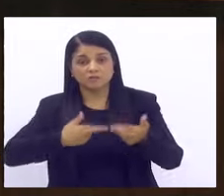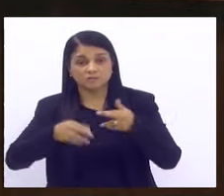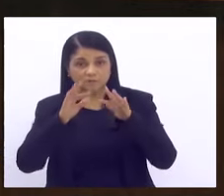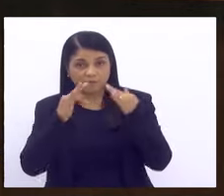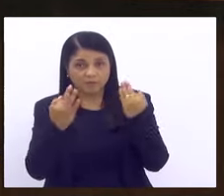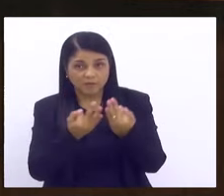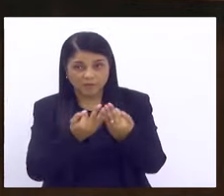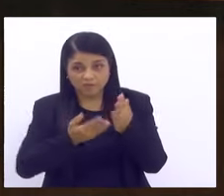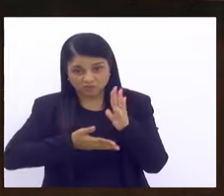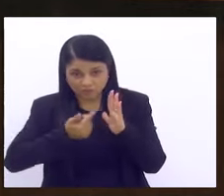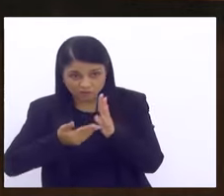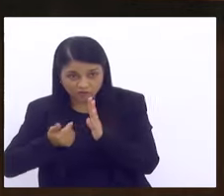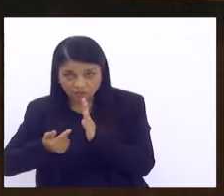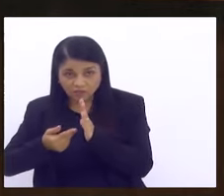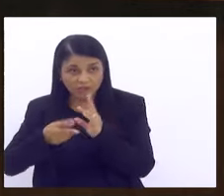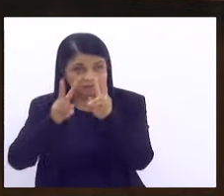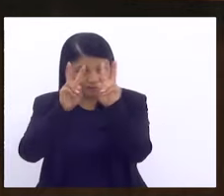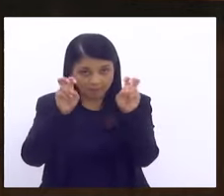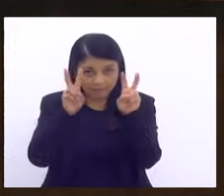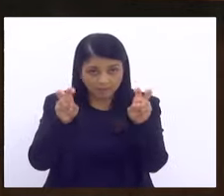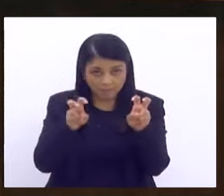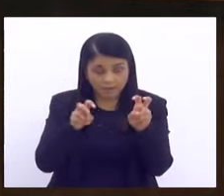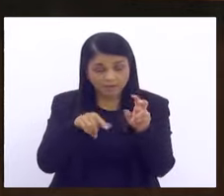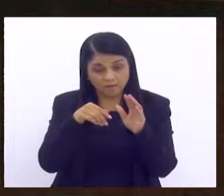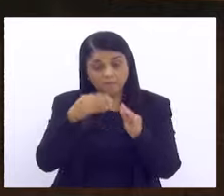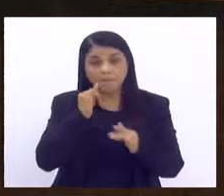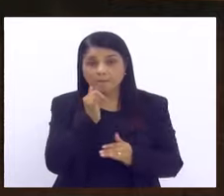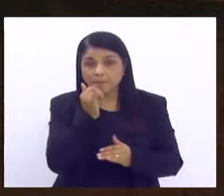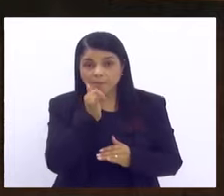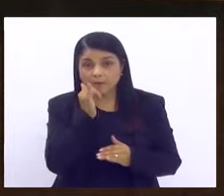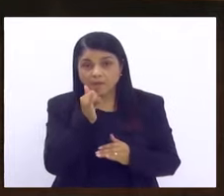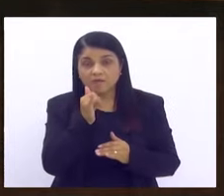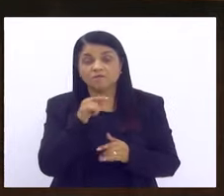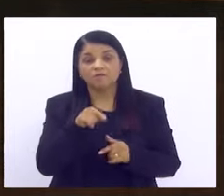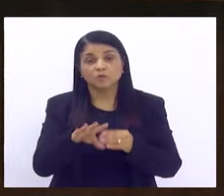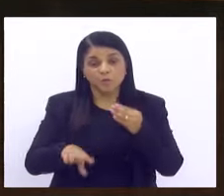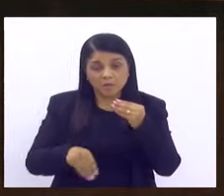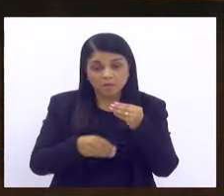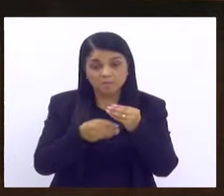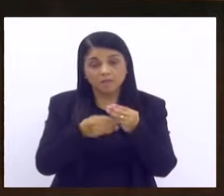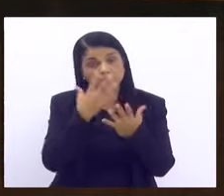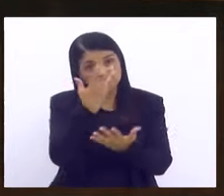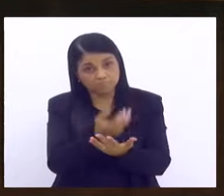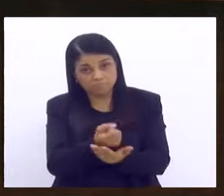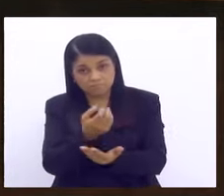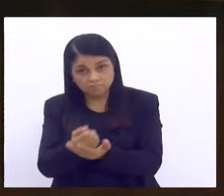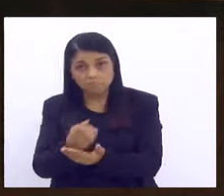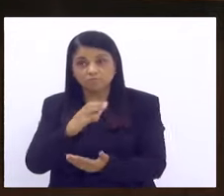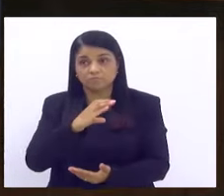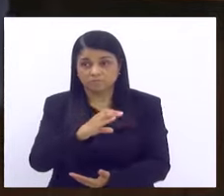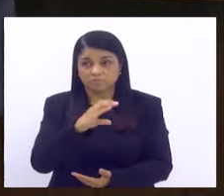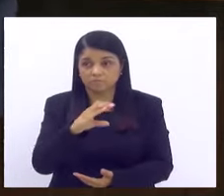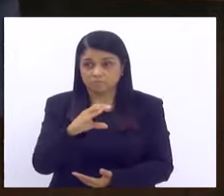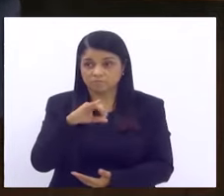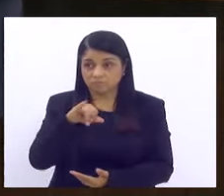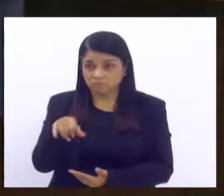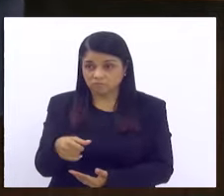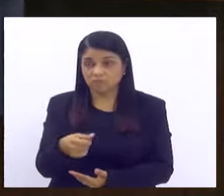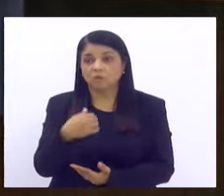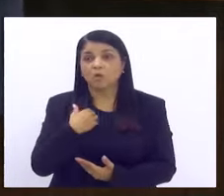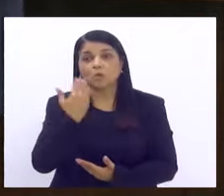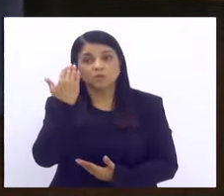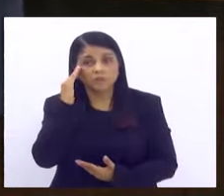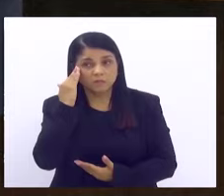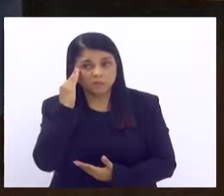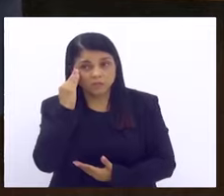familiar. Cada um desses temas que eu estou falando foram emendas supressivas acatadas pela CCJ. Eu entendo que